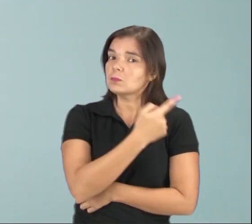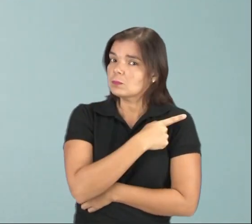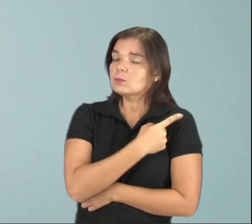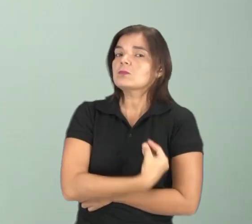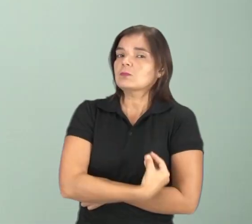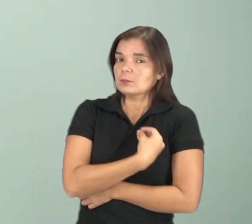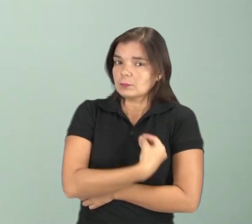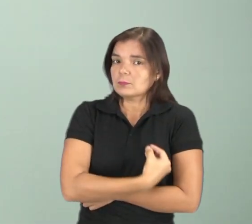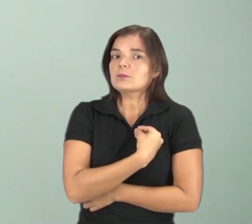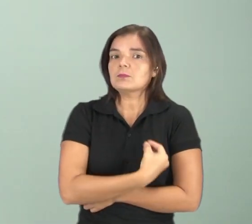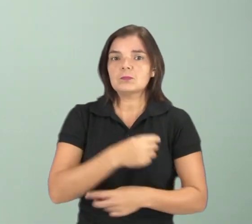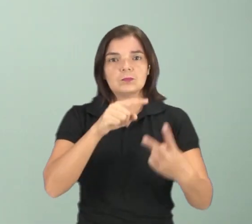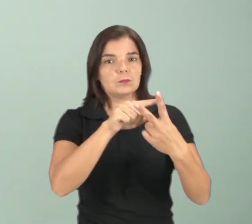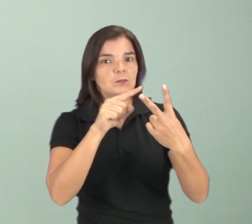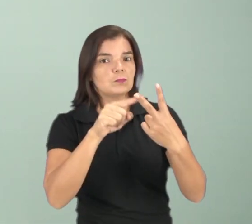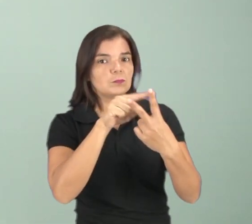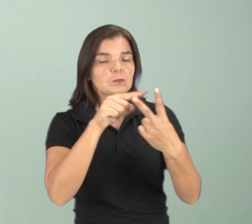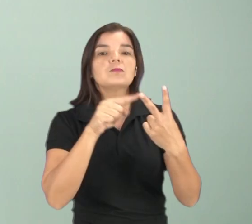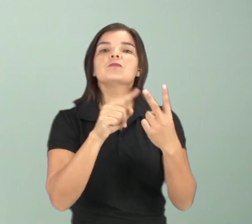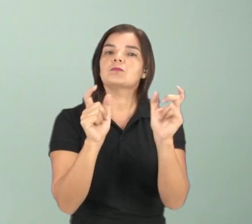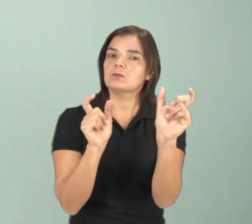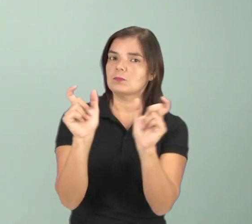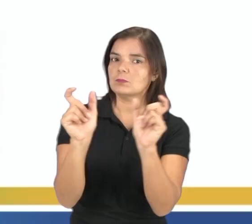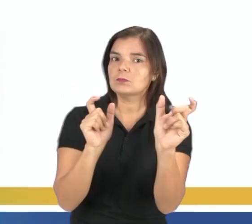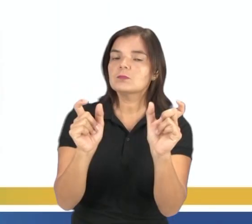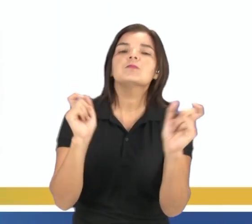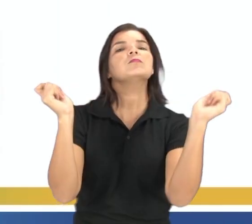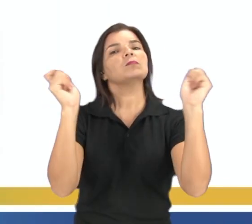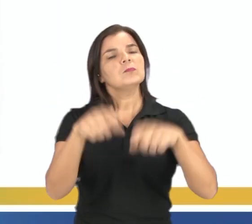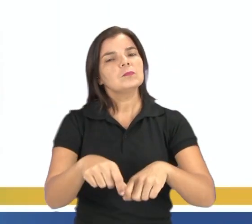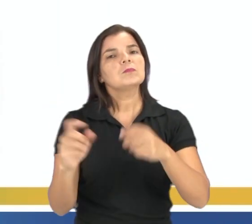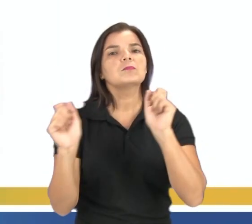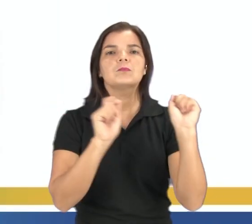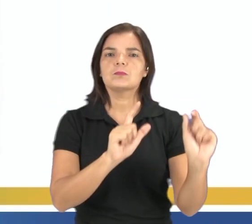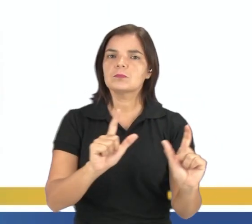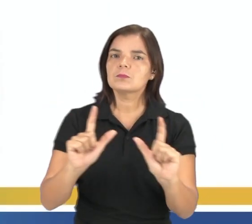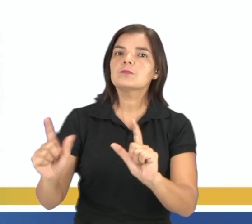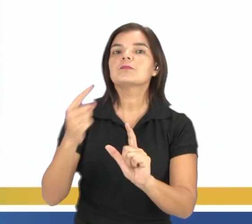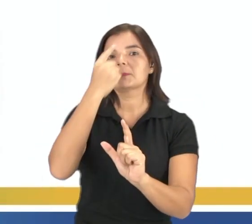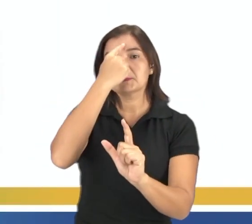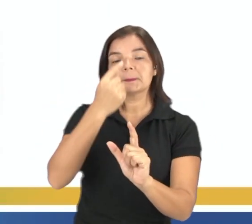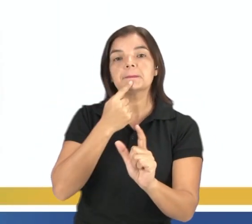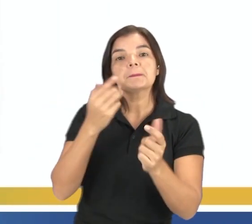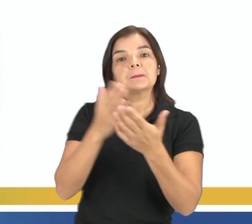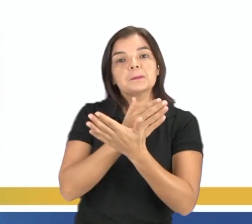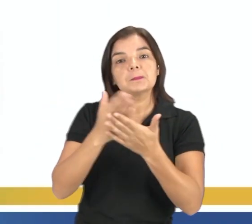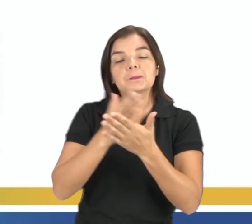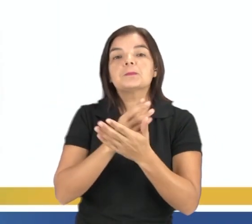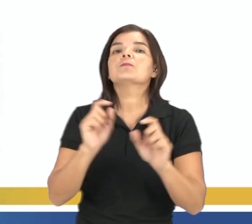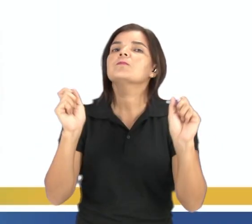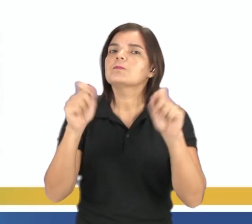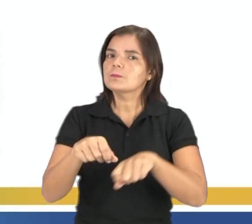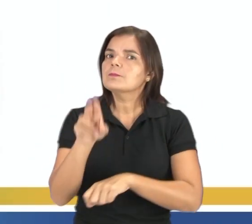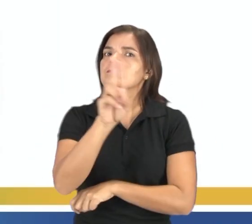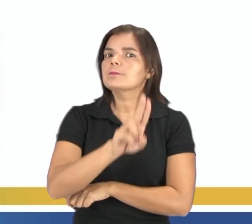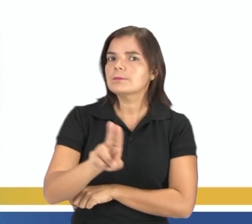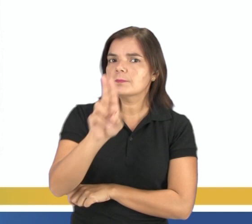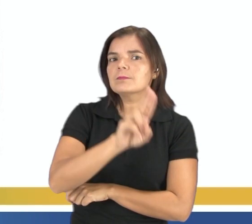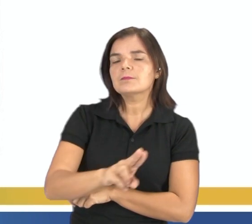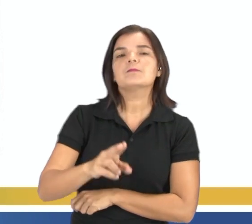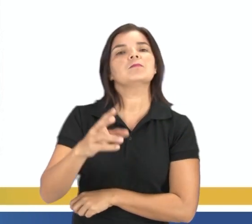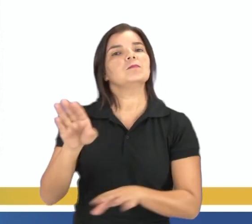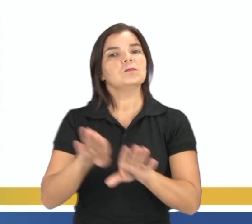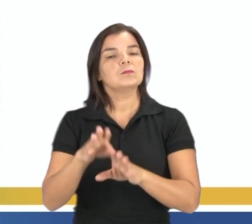gente presencie esses dois termos. E aí vocês podem acompanhar comigo, nós temos algumas expressões populares